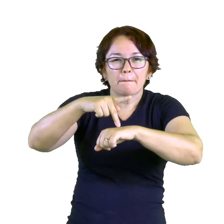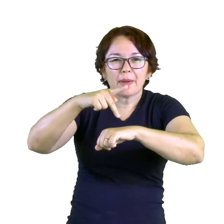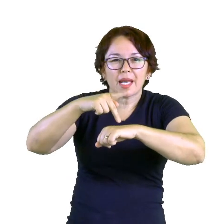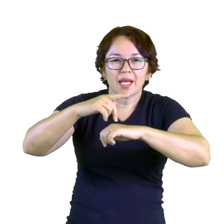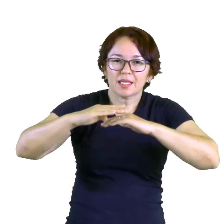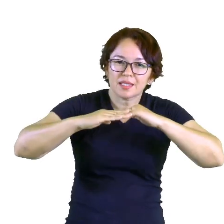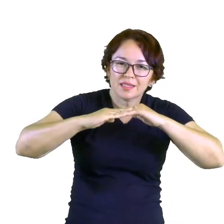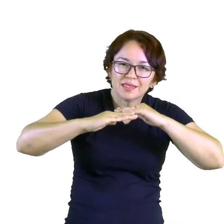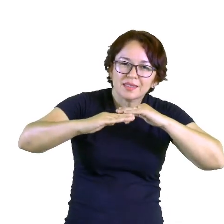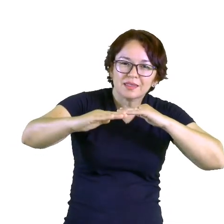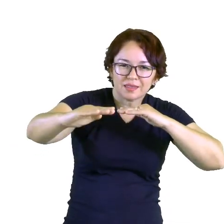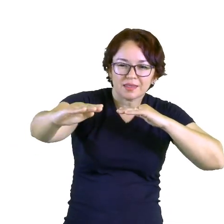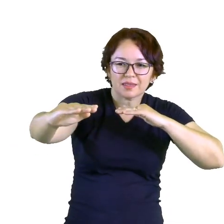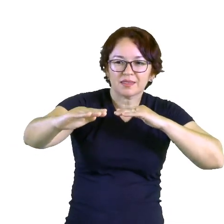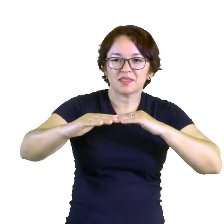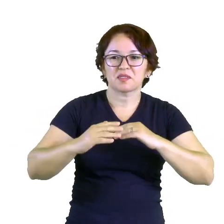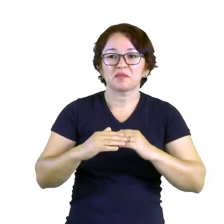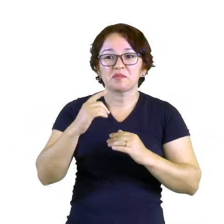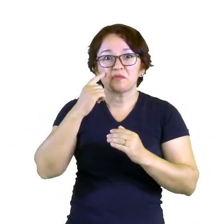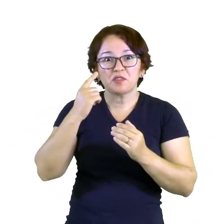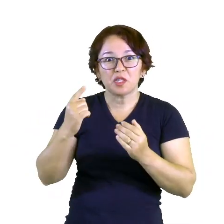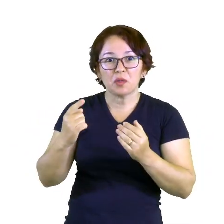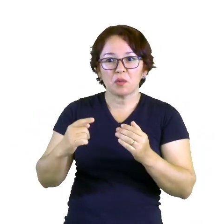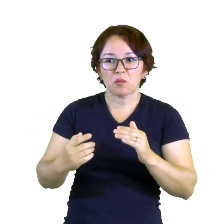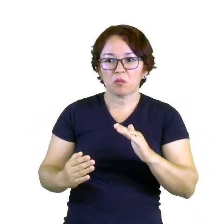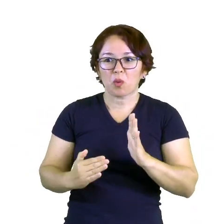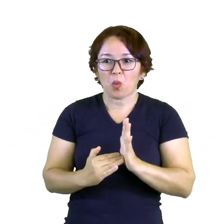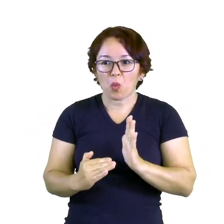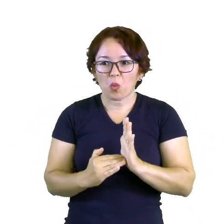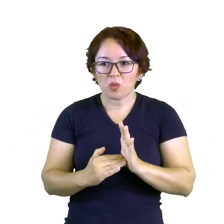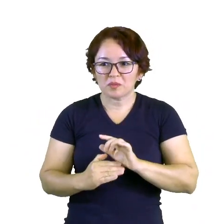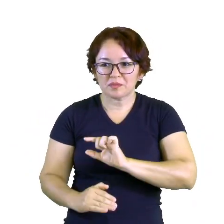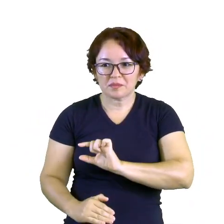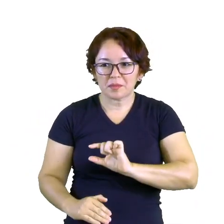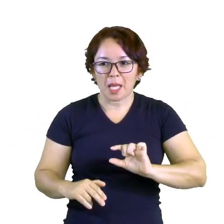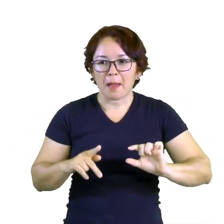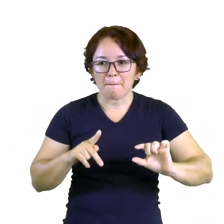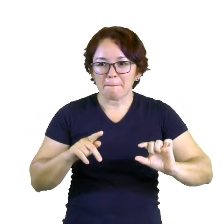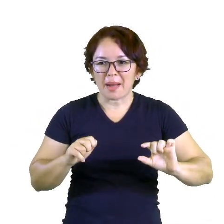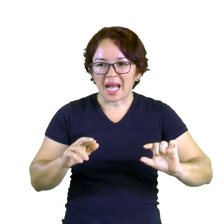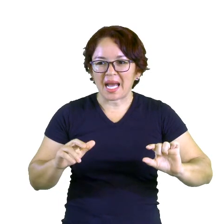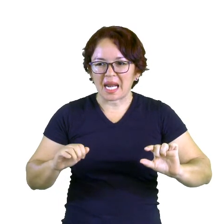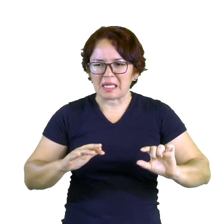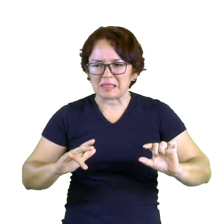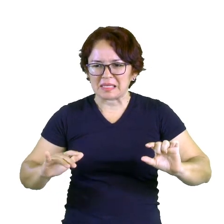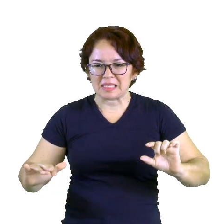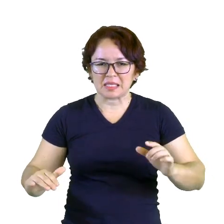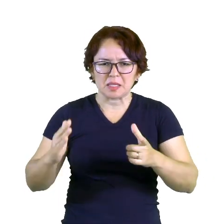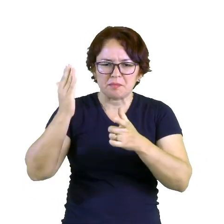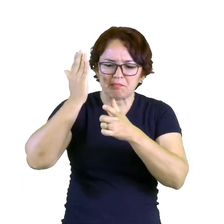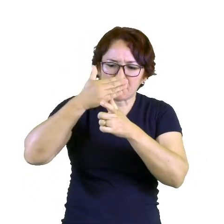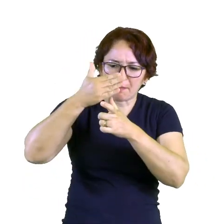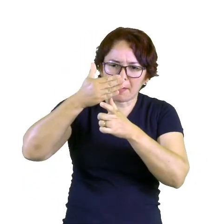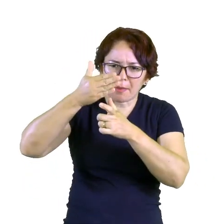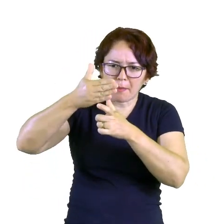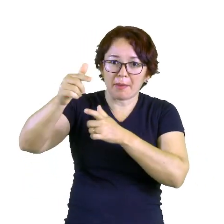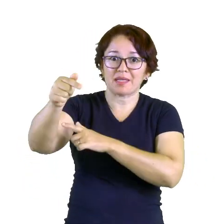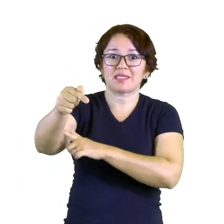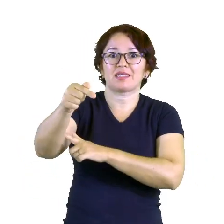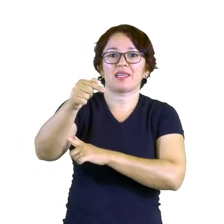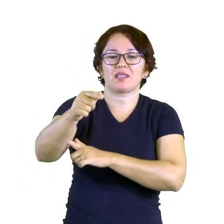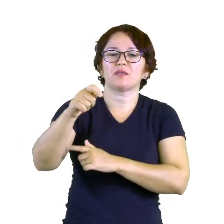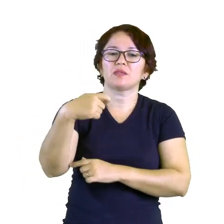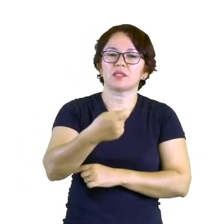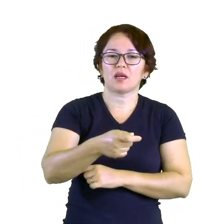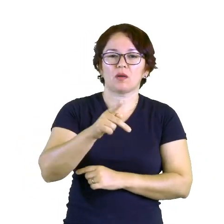paralelepípedo. Olha aí, paralelepípedo tem 7 sílabas, mas ela também é classificada como